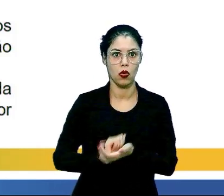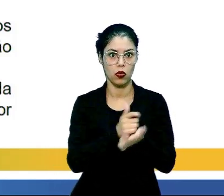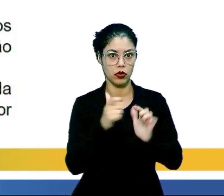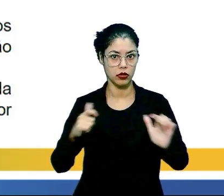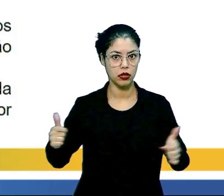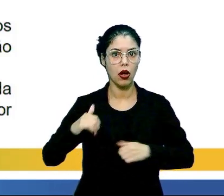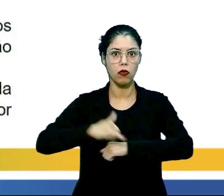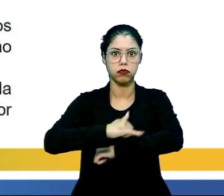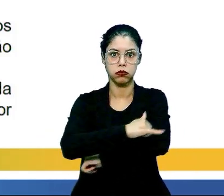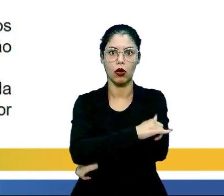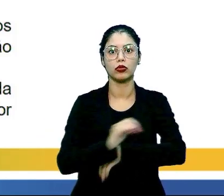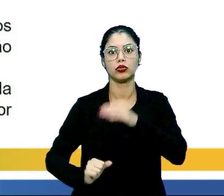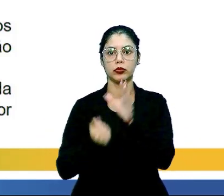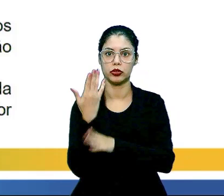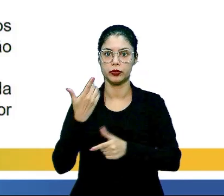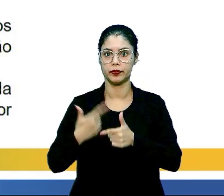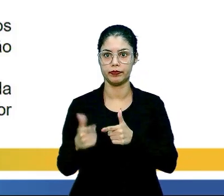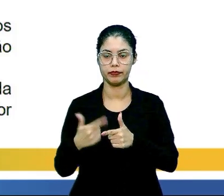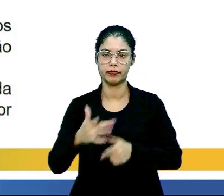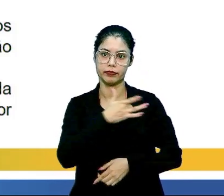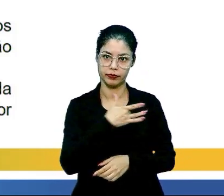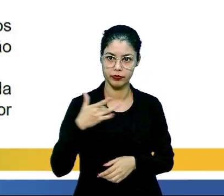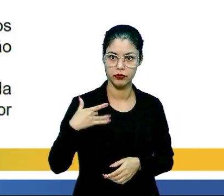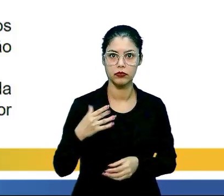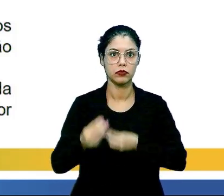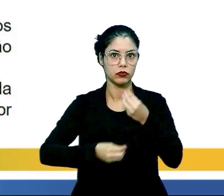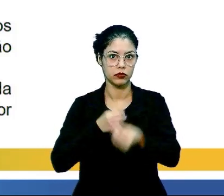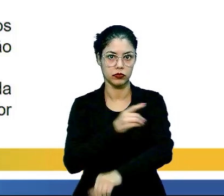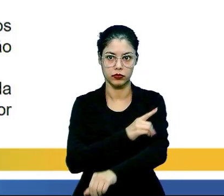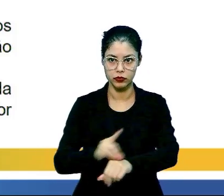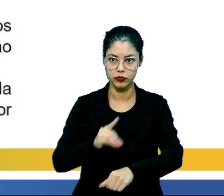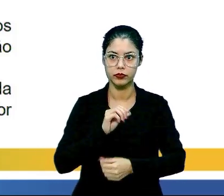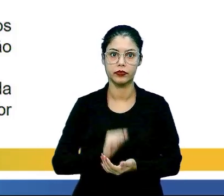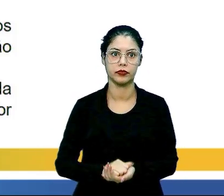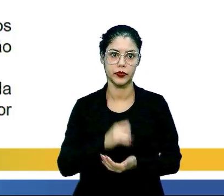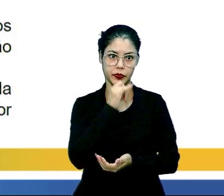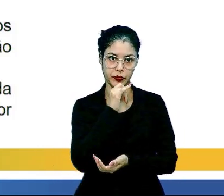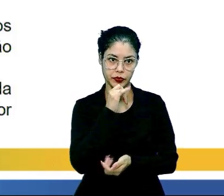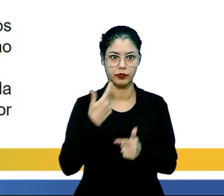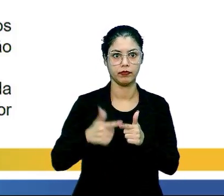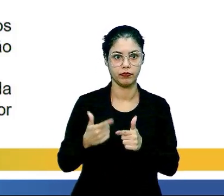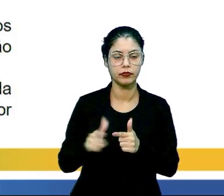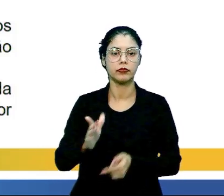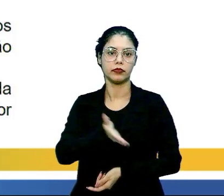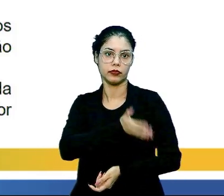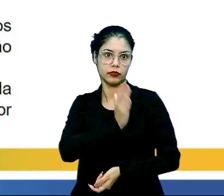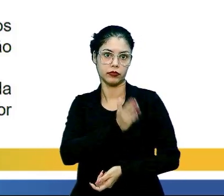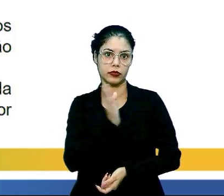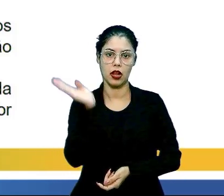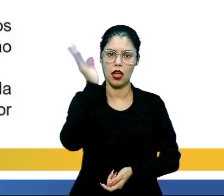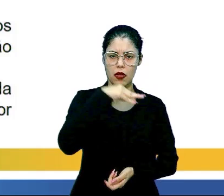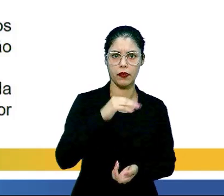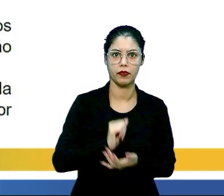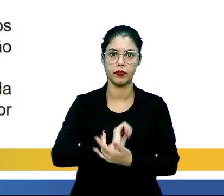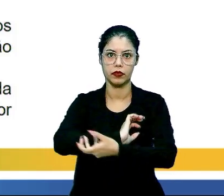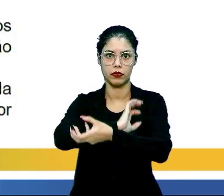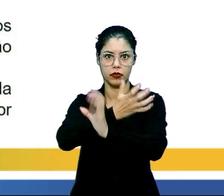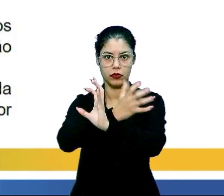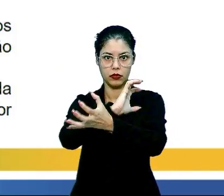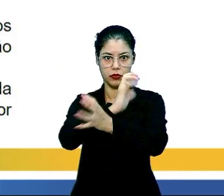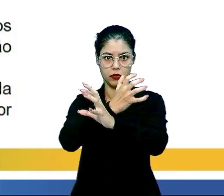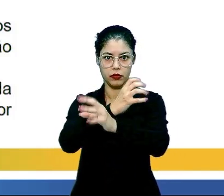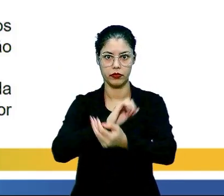excesso de peso pode provocar o surgimento de vários problemas de saúde, como diabetes, problemas cardíacos e a má formação